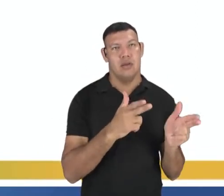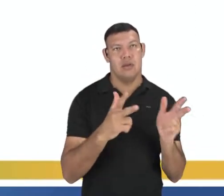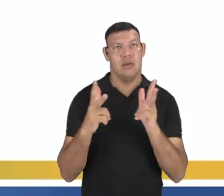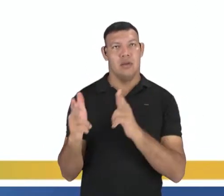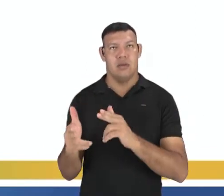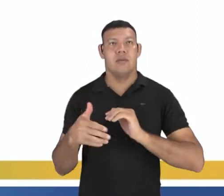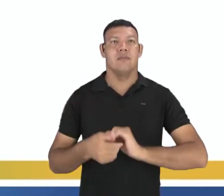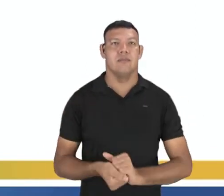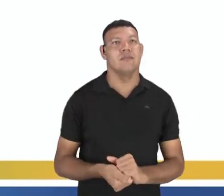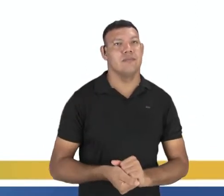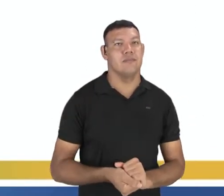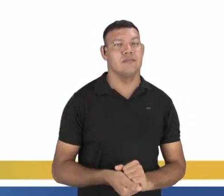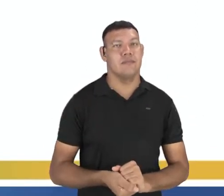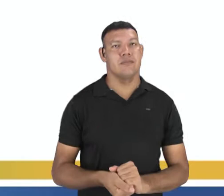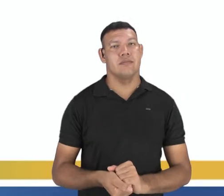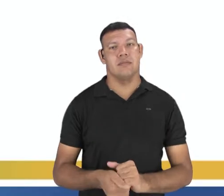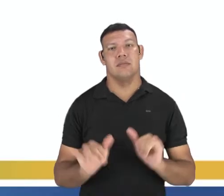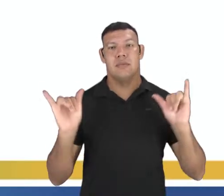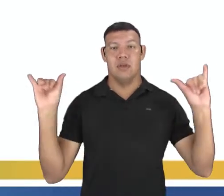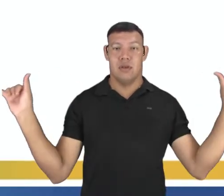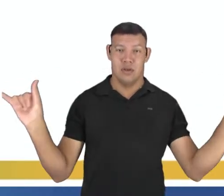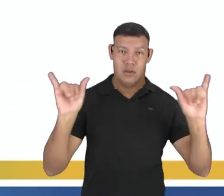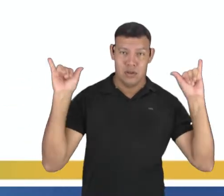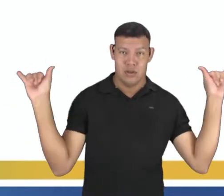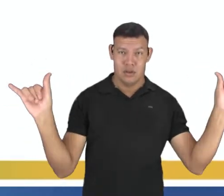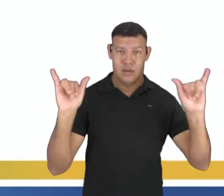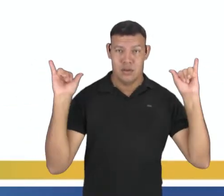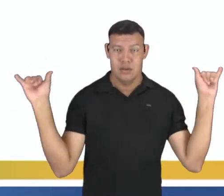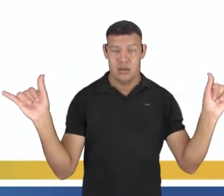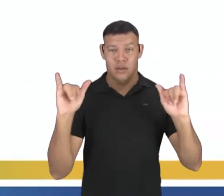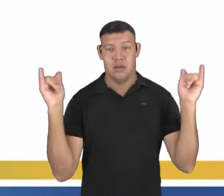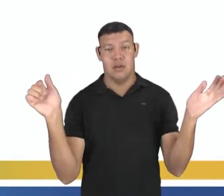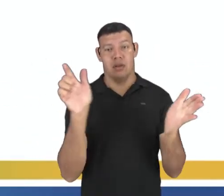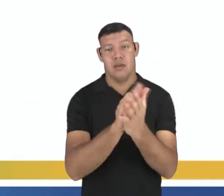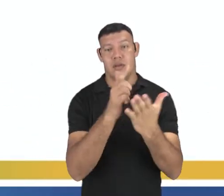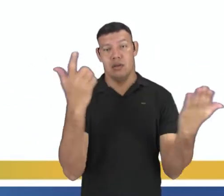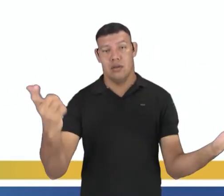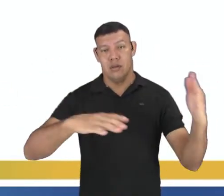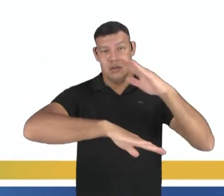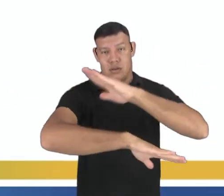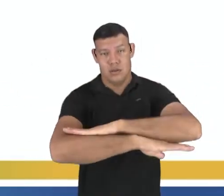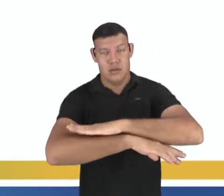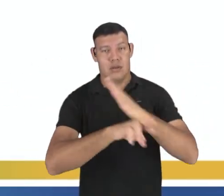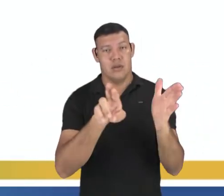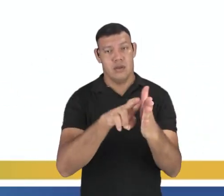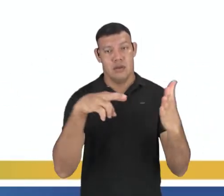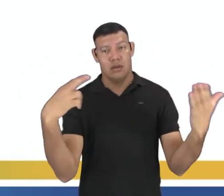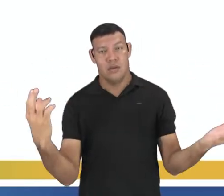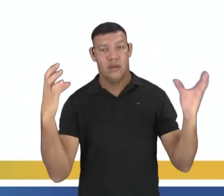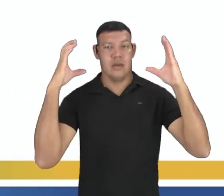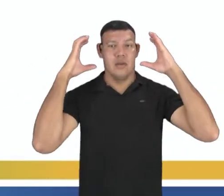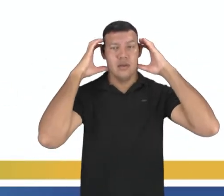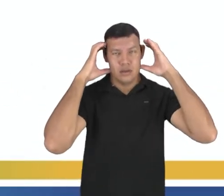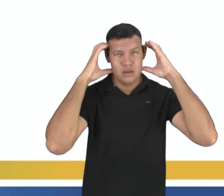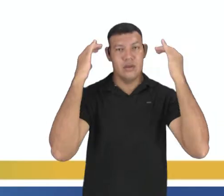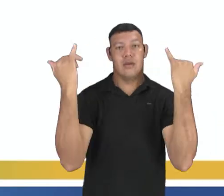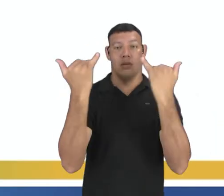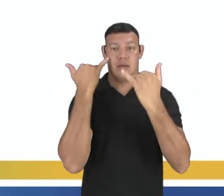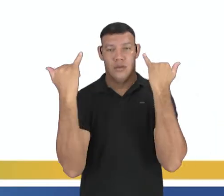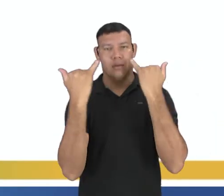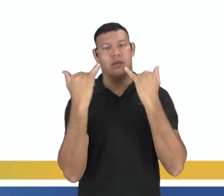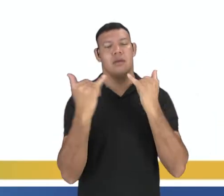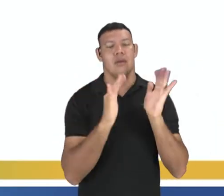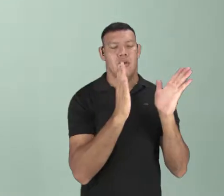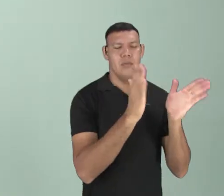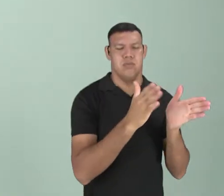textos. Tudo, tanto a notícia, tanto no jornal, nas revistas, nos rádios, toda notícia vai passar por